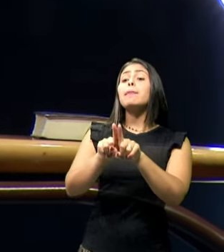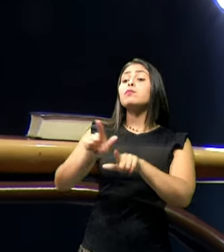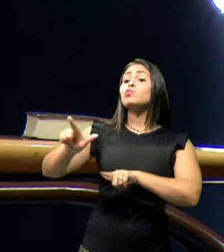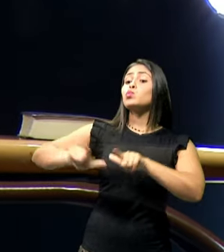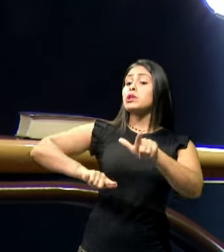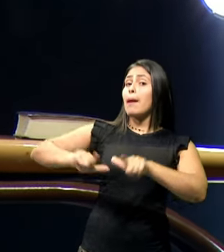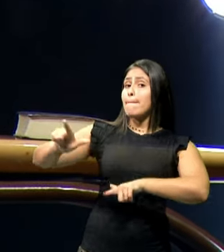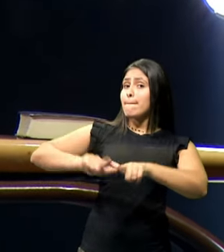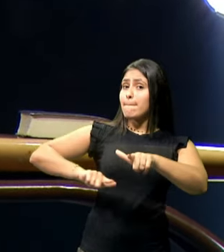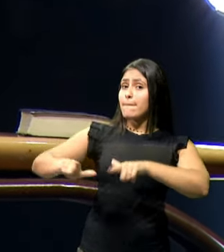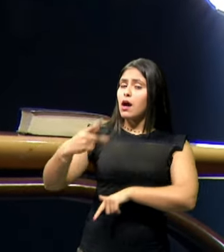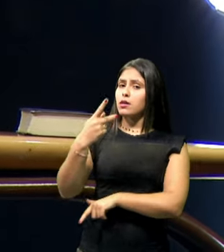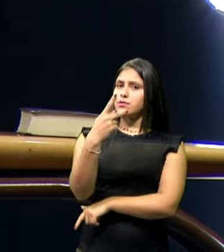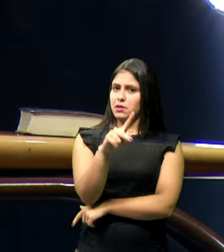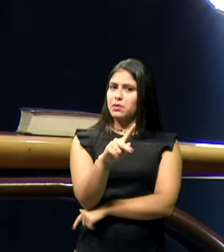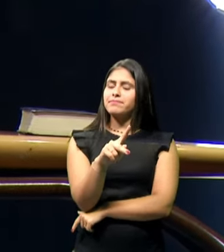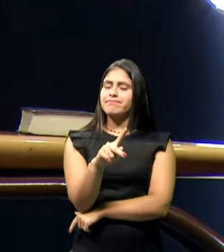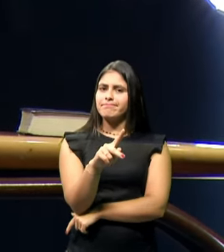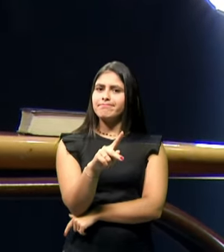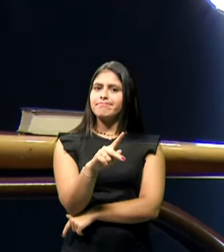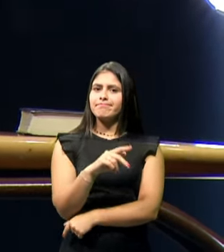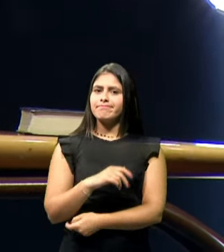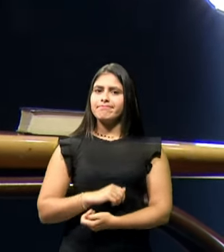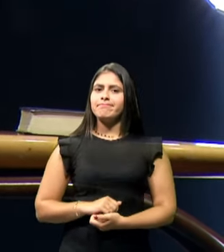ao teu negócio,